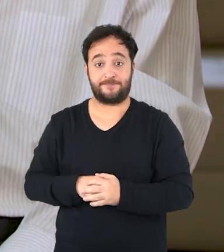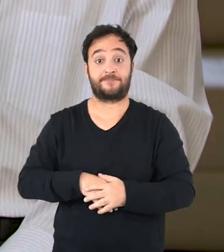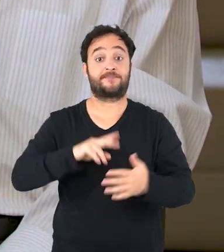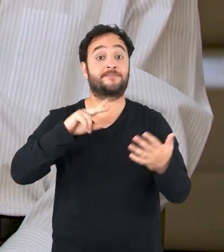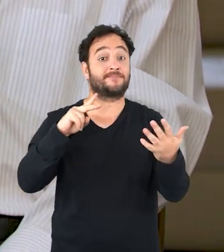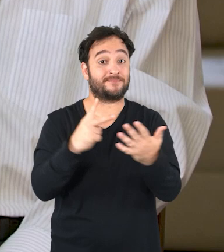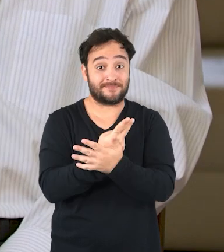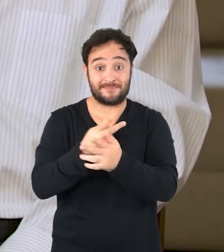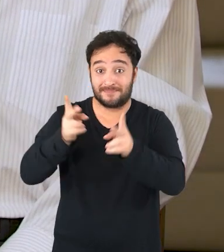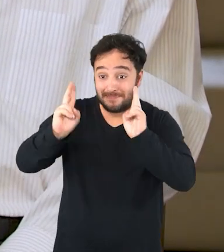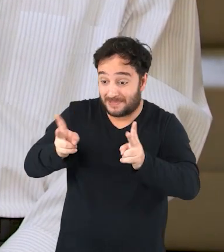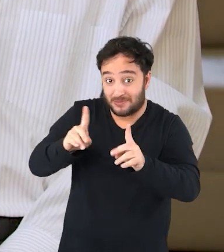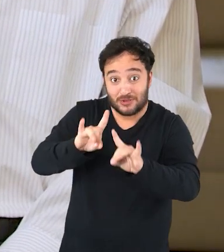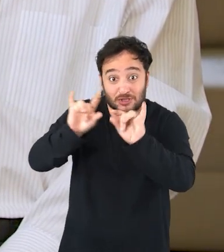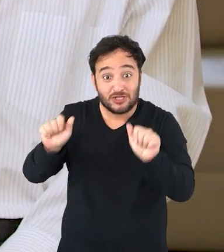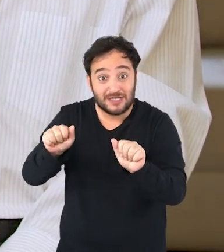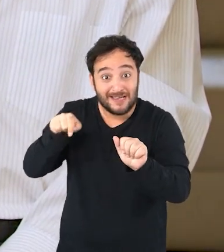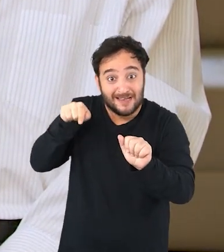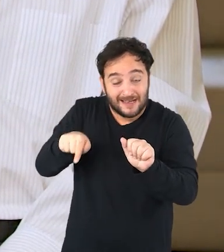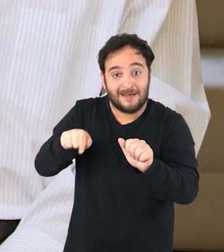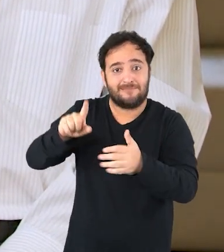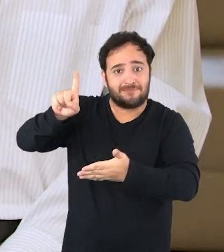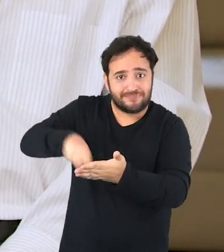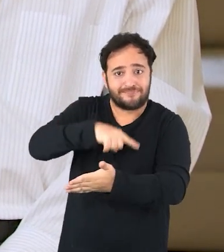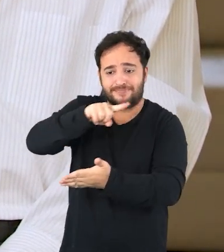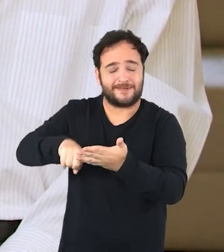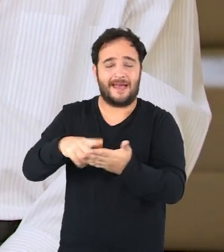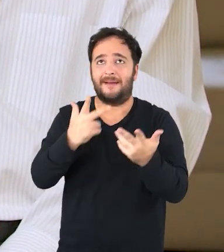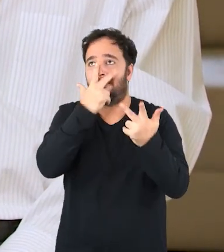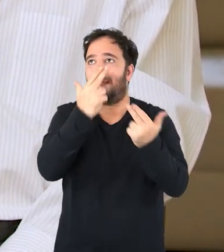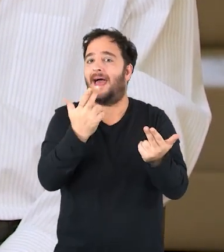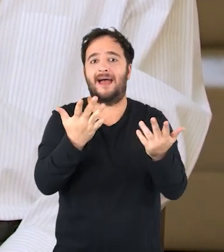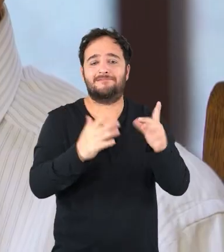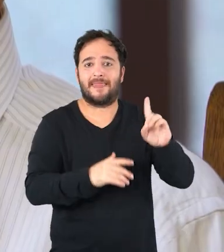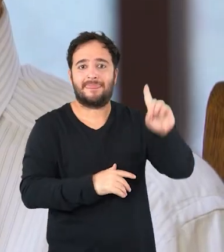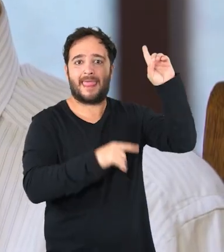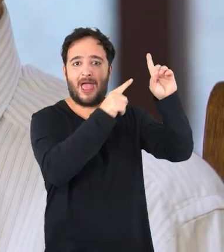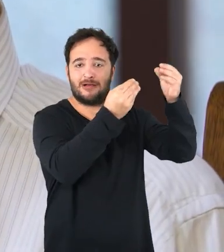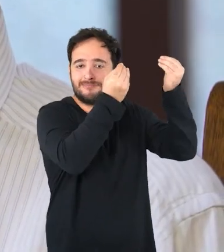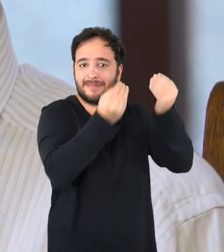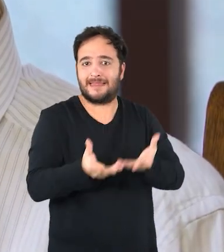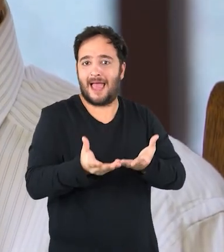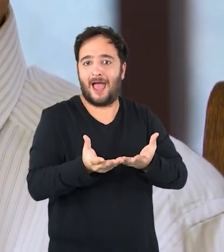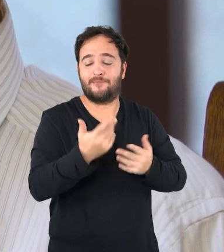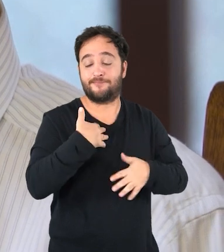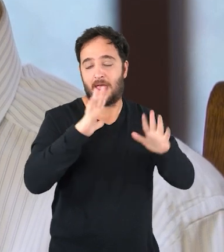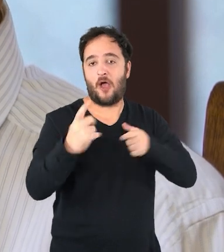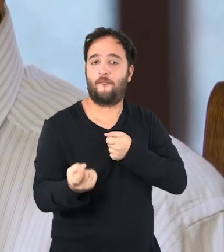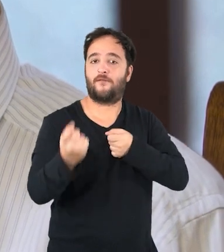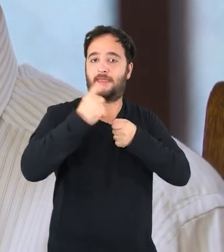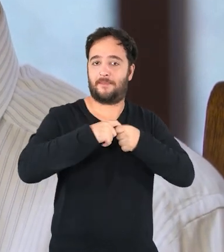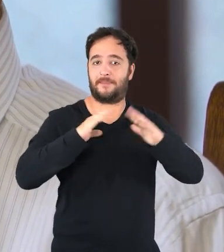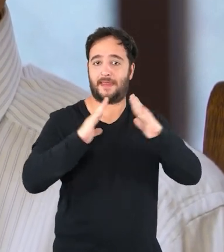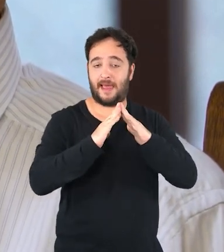acaso naquele dia. Você vê que coisa? É Deus, né? É Deus. Aí eu voltei para casa, São